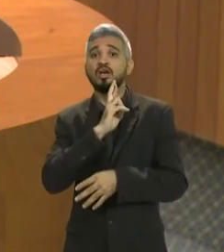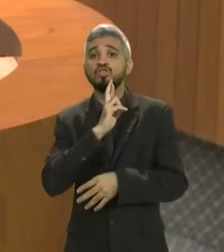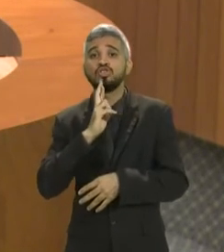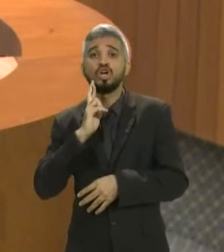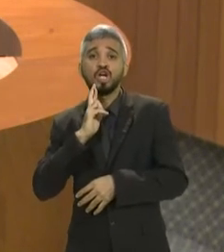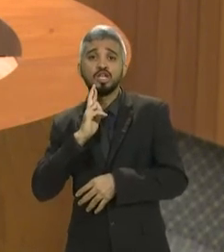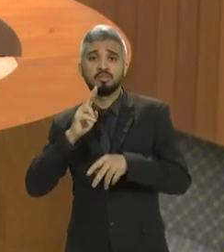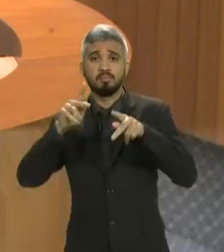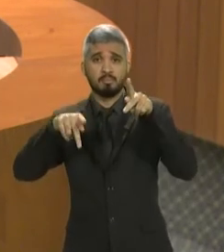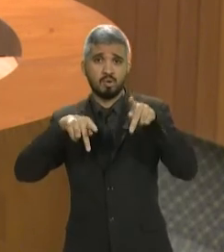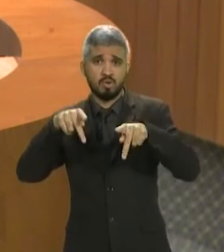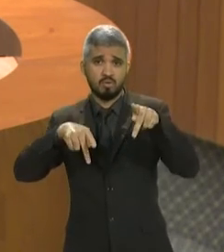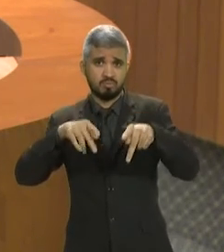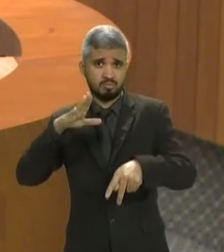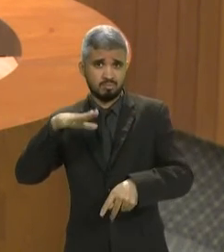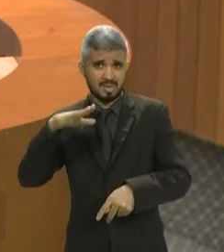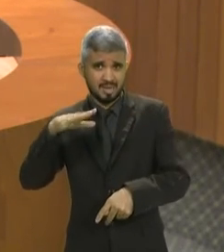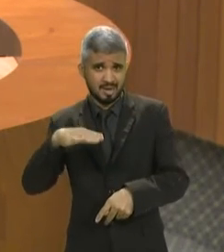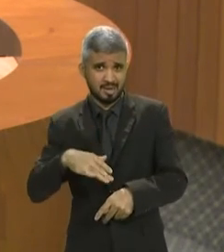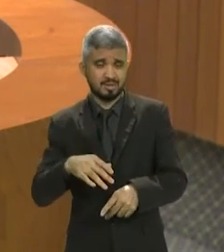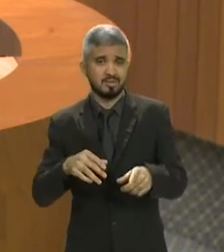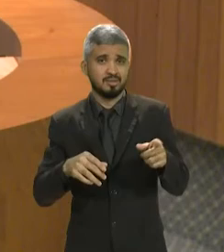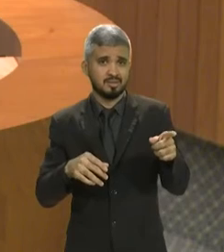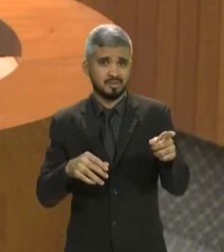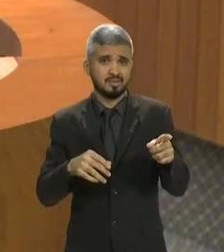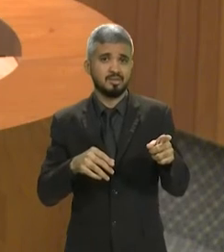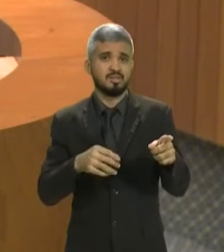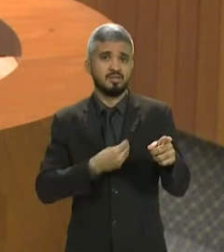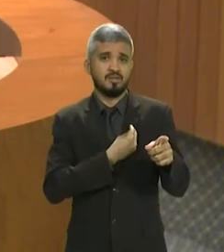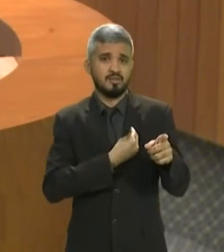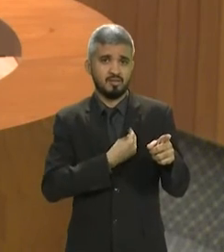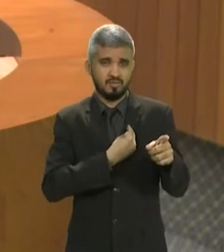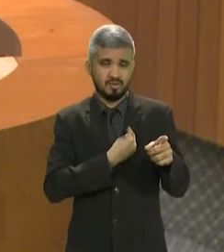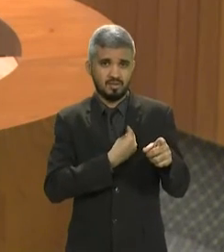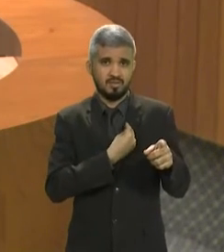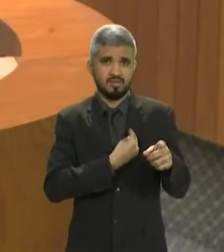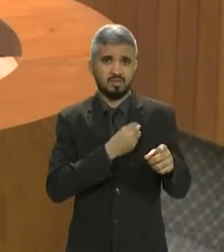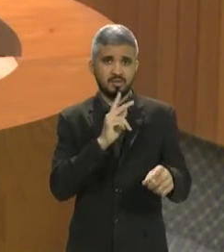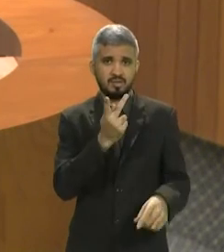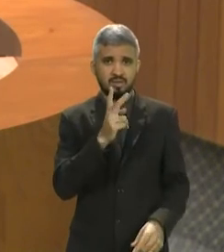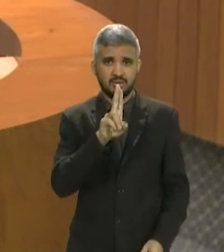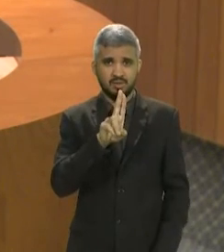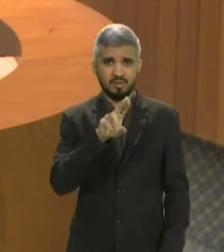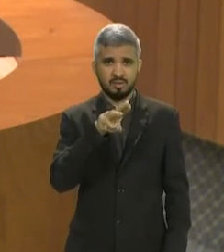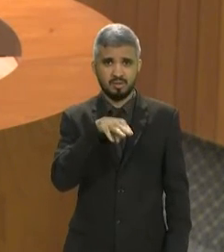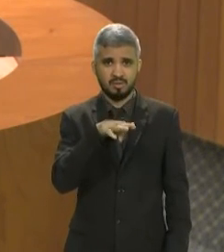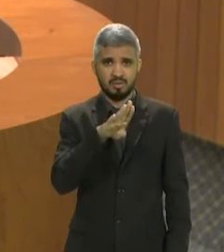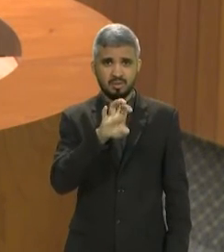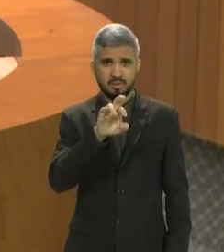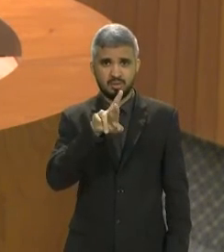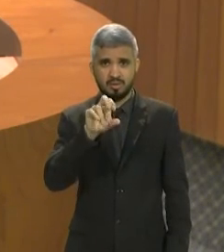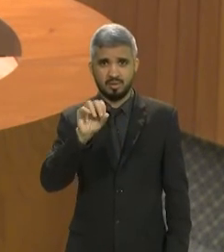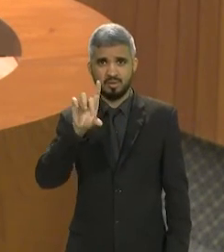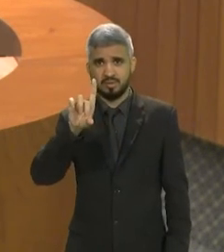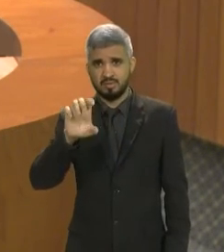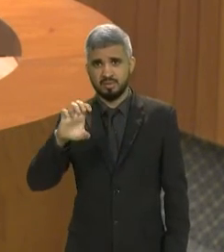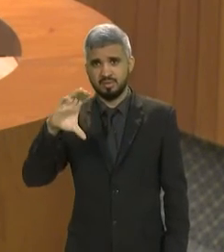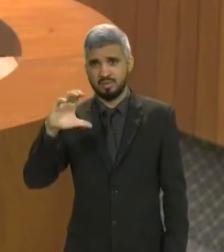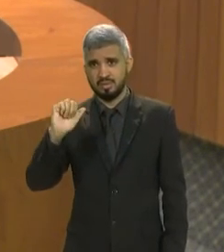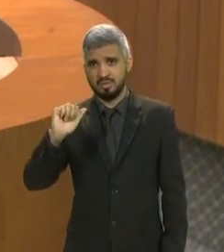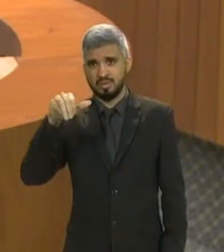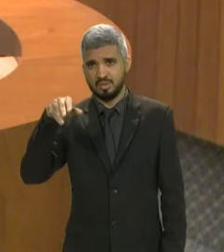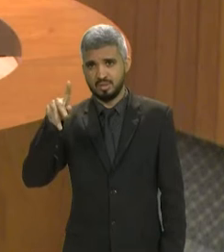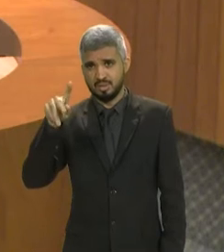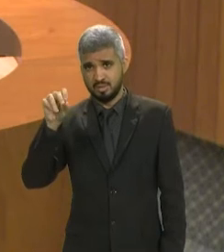que boa parte dessas comunidades em volta que precisam da cidade de Humberto de Campos tenha uma alimentação